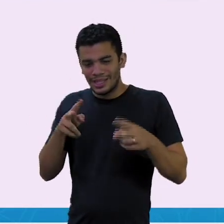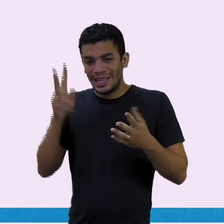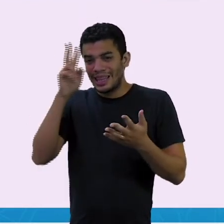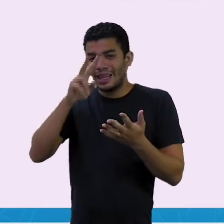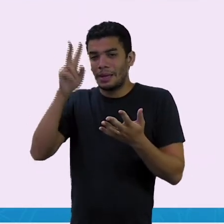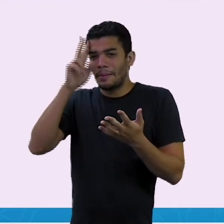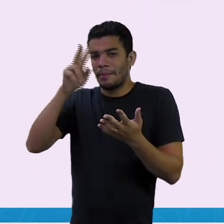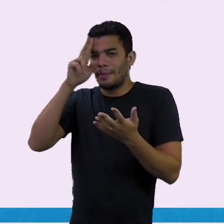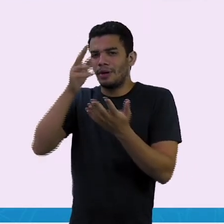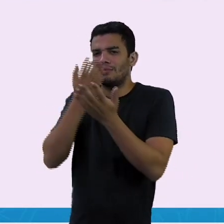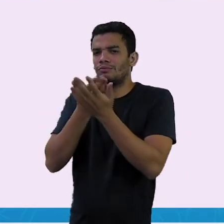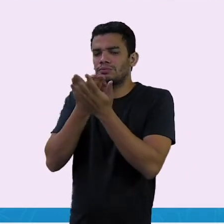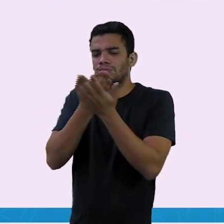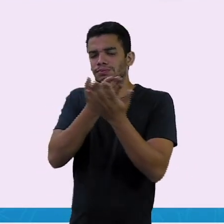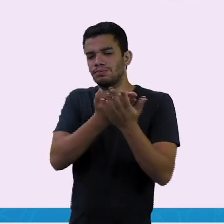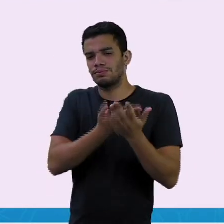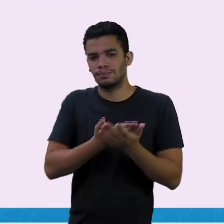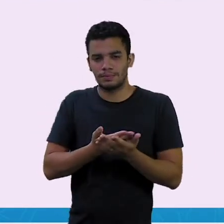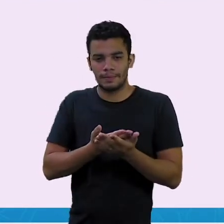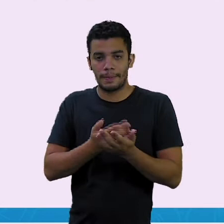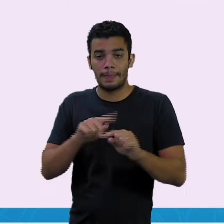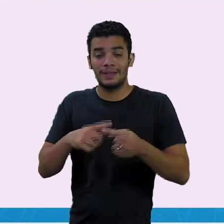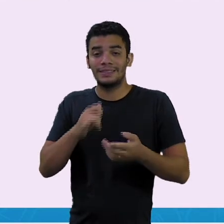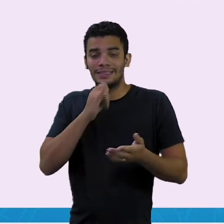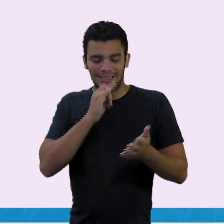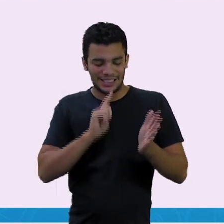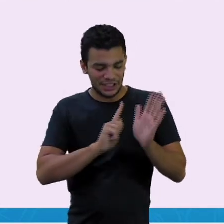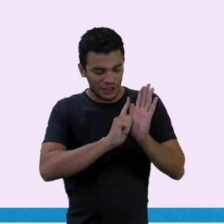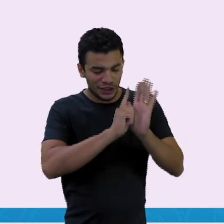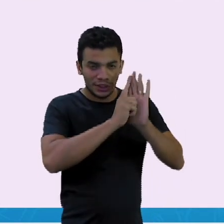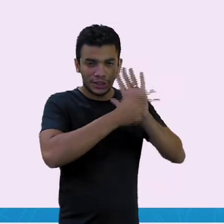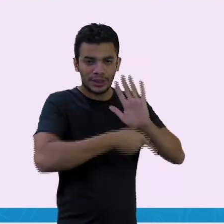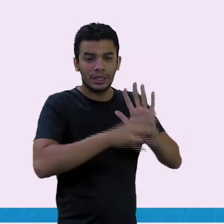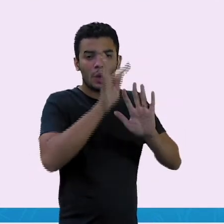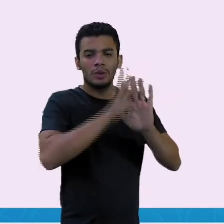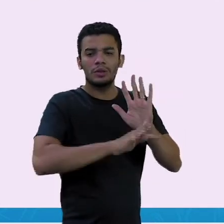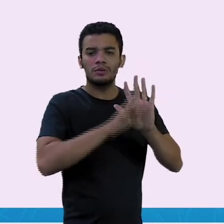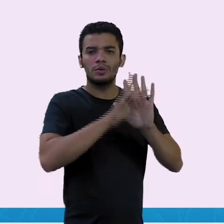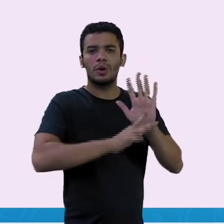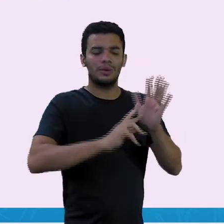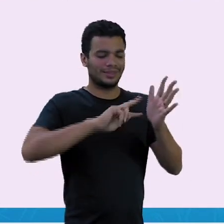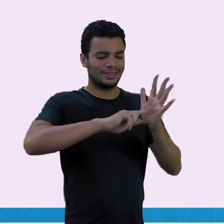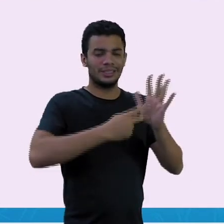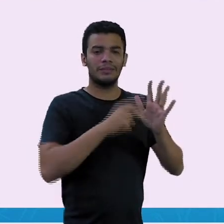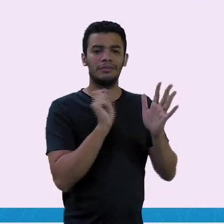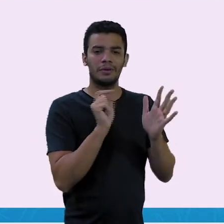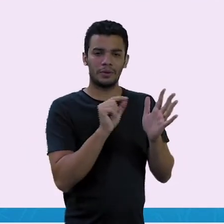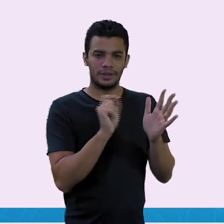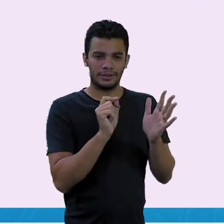textuais? Dentro do que vimos, gênero textual é o conjunto de texto